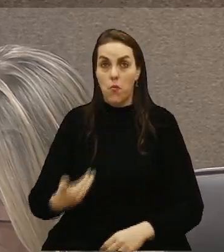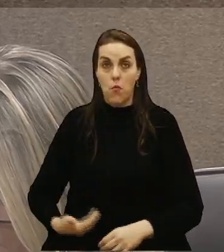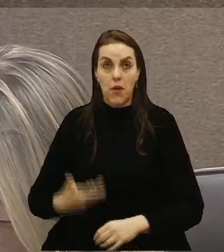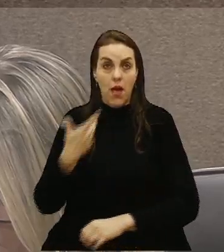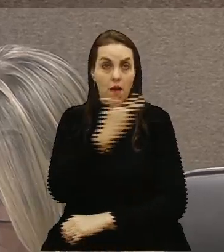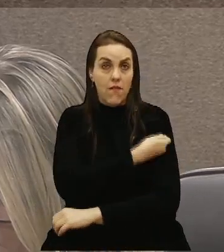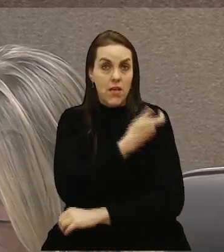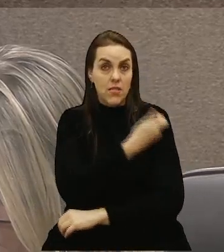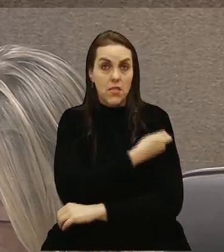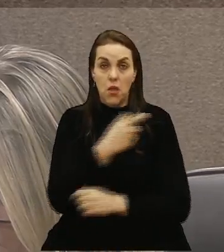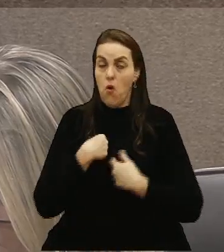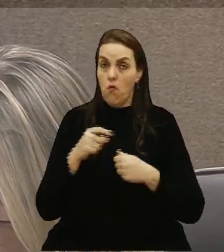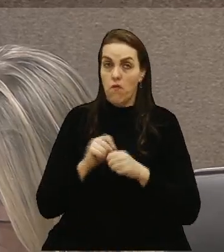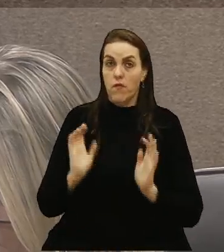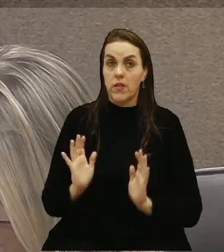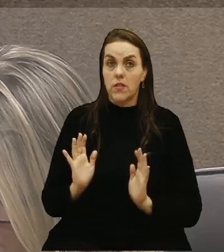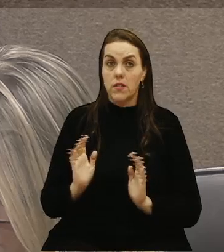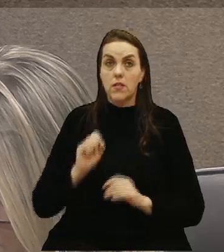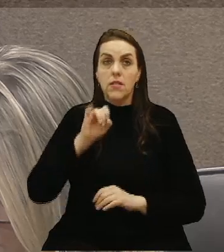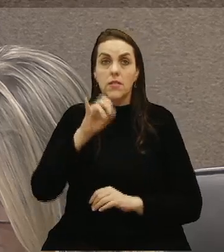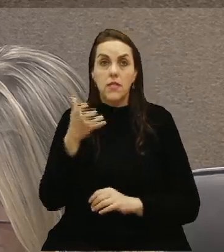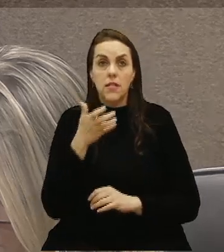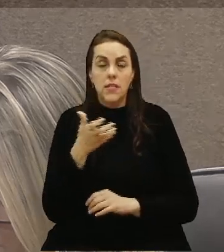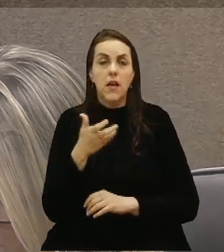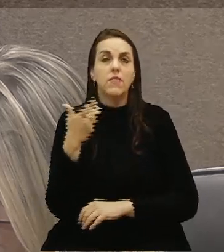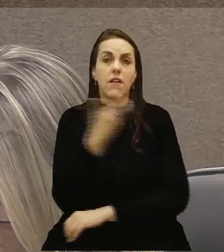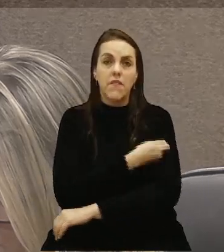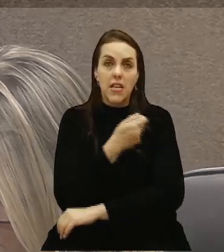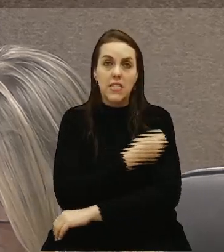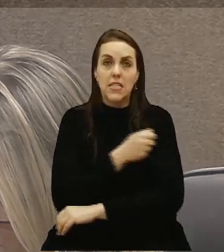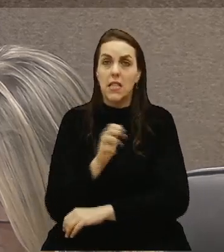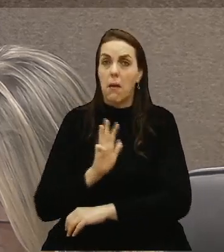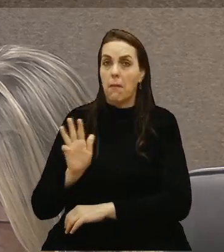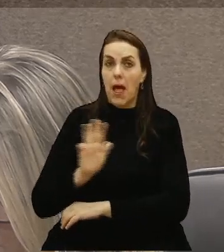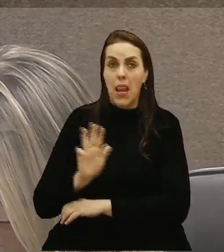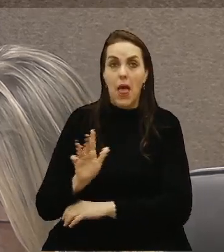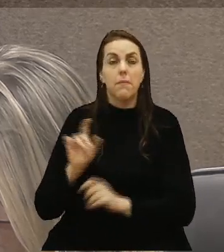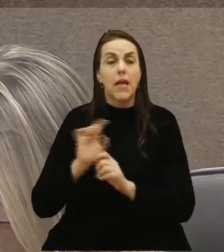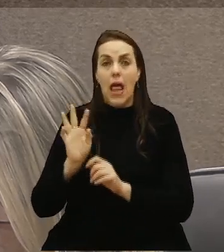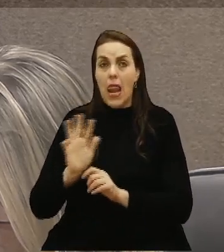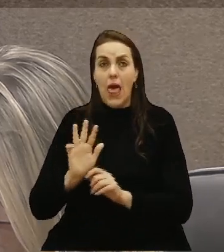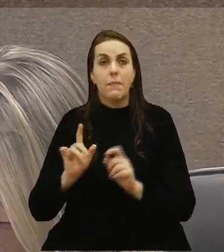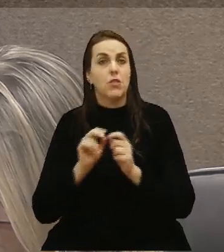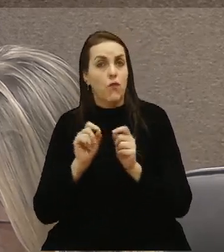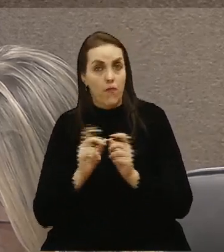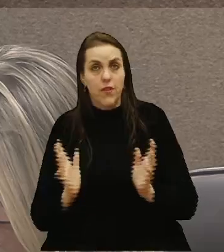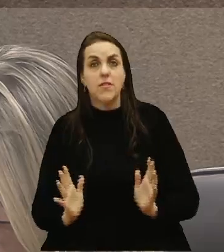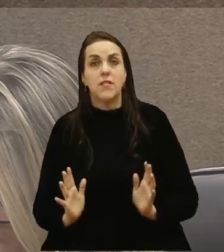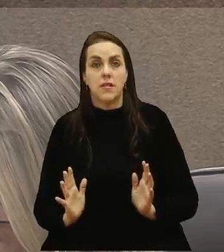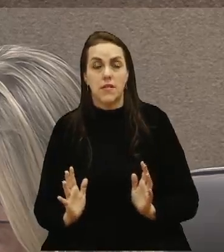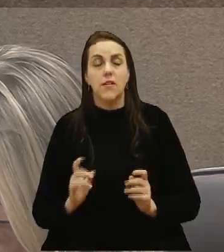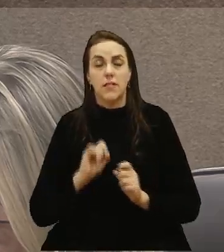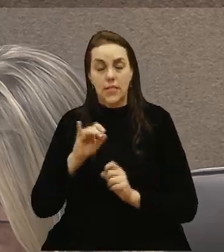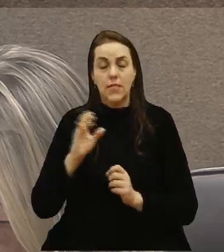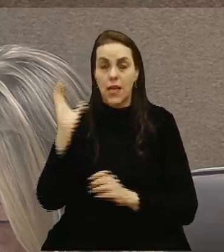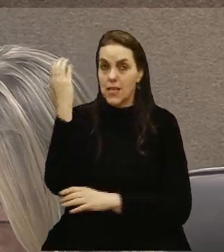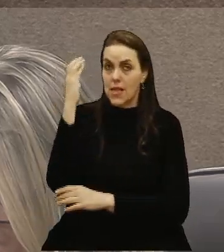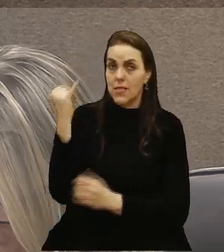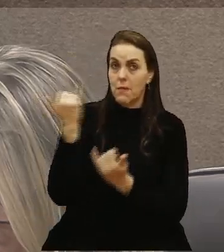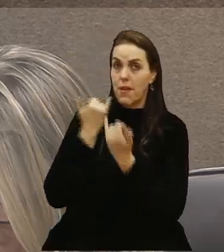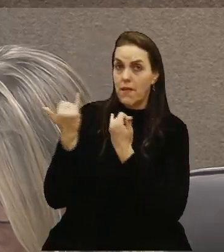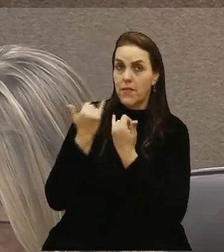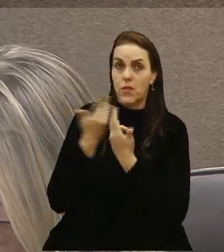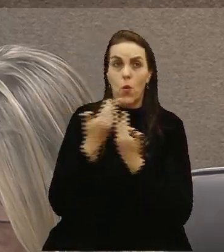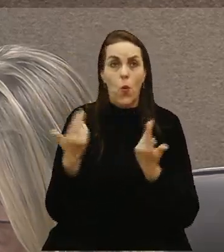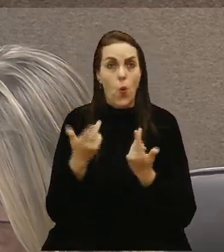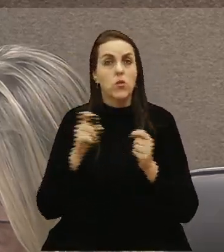Se outro quiser fazer uma vacina sobre a cannabis, eu vou fazer, porque tudo que a gente puder aprender com a ciência, se um me diz uma coisa, outro me diz outra, vamos